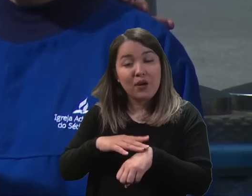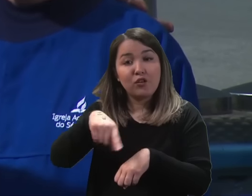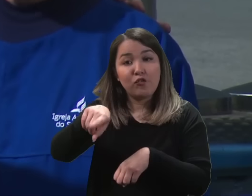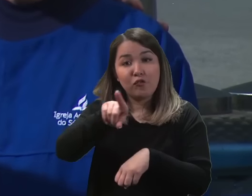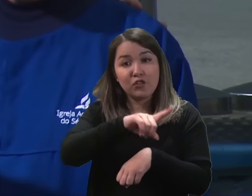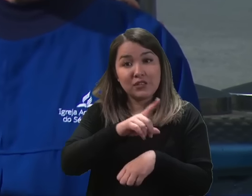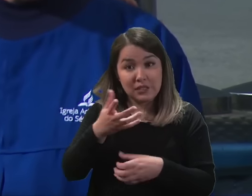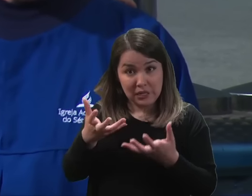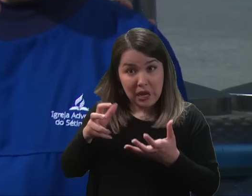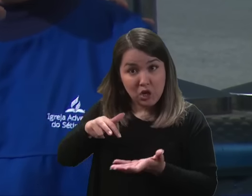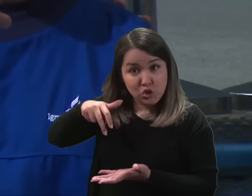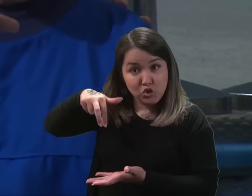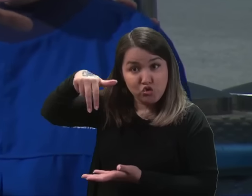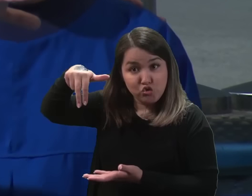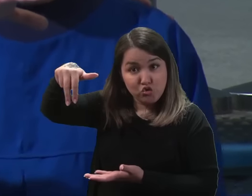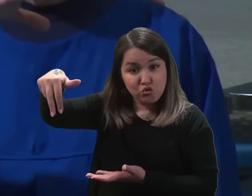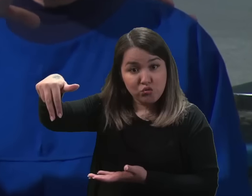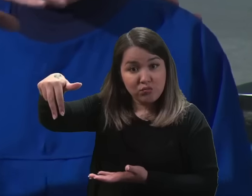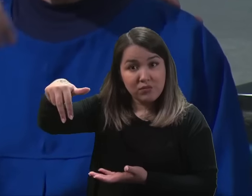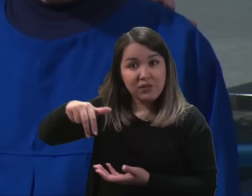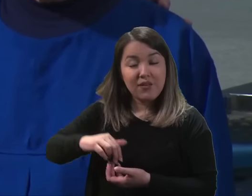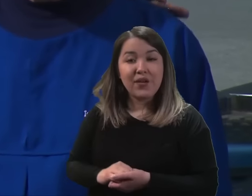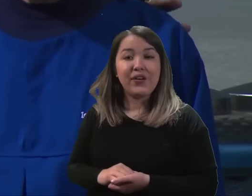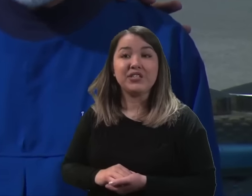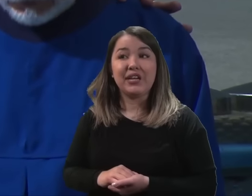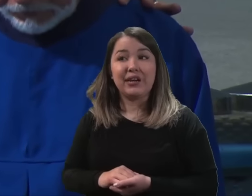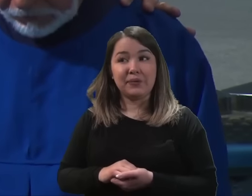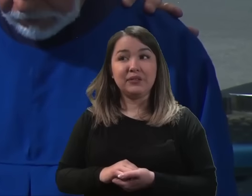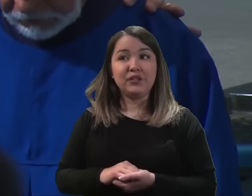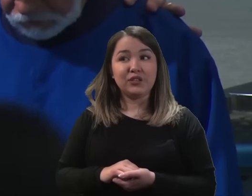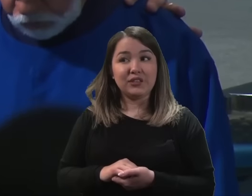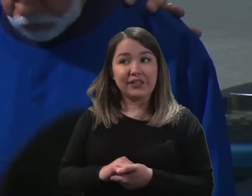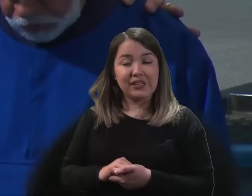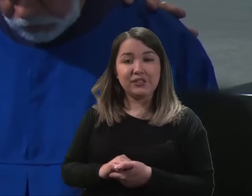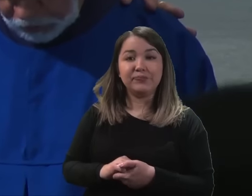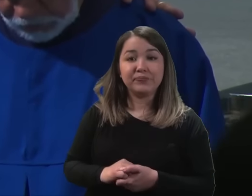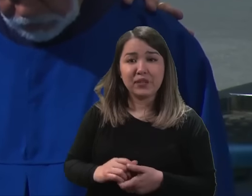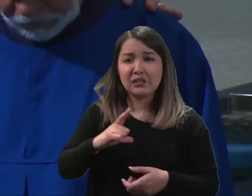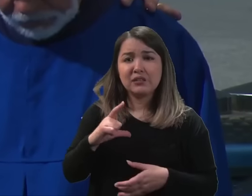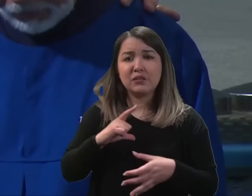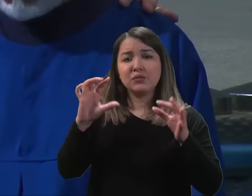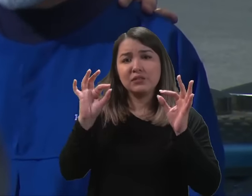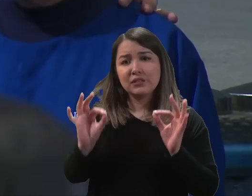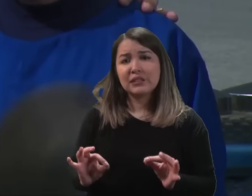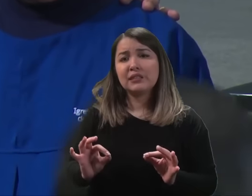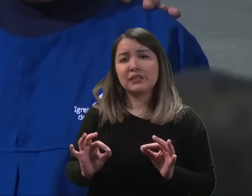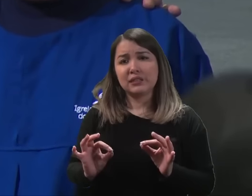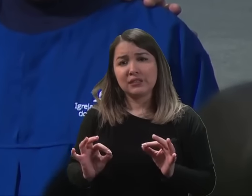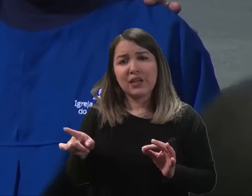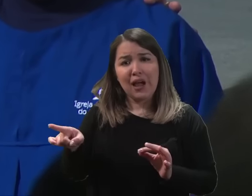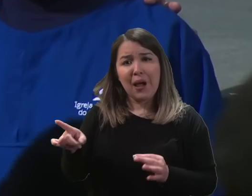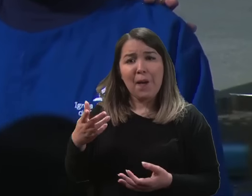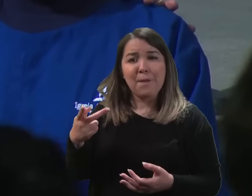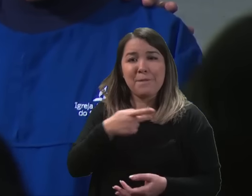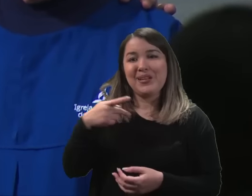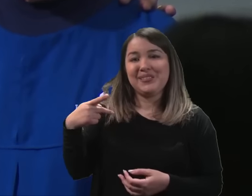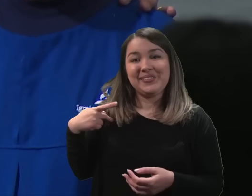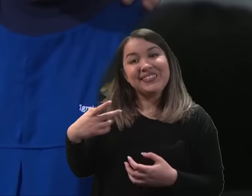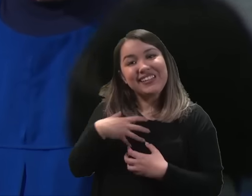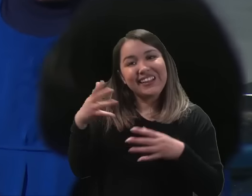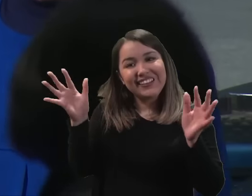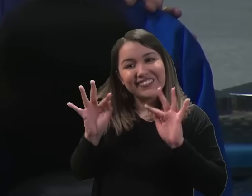quiserem subir aqui a plataforma podem subir e ficar aqui próximo tenho certeza que o pastor Elias vai ficar muito feliz